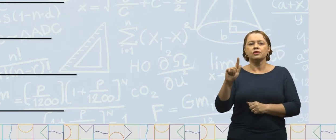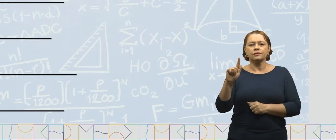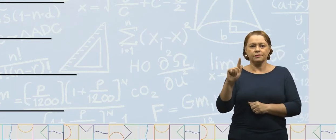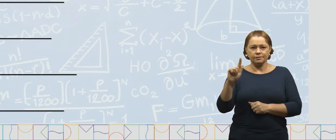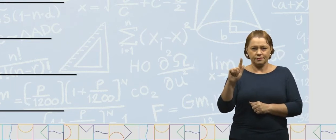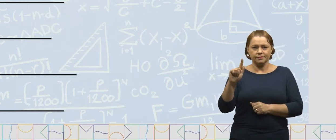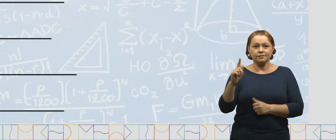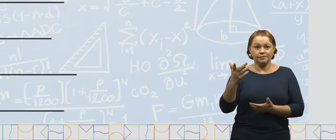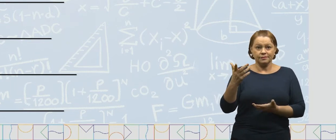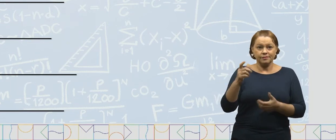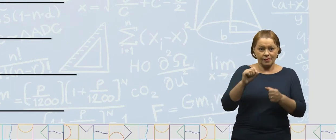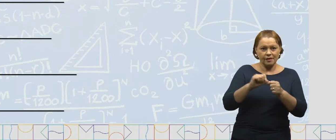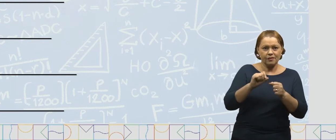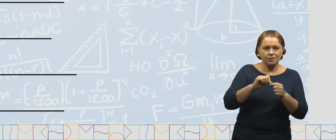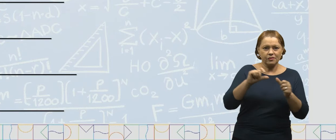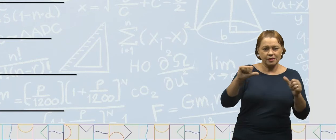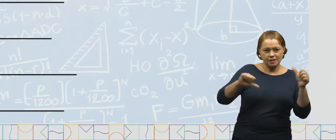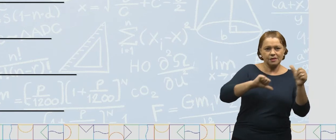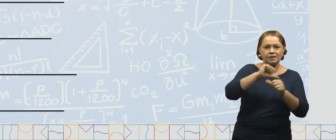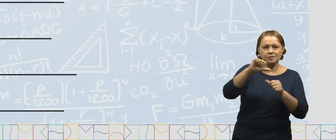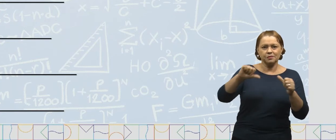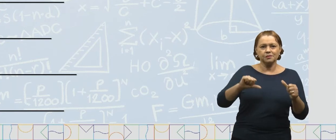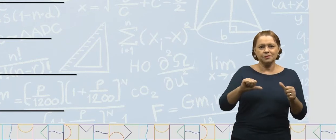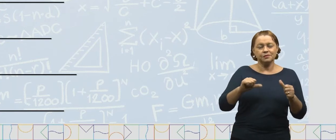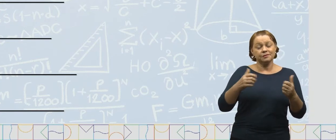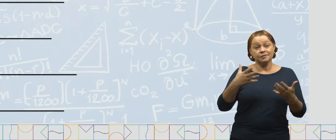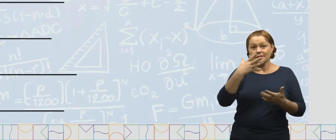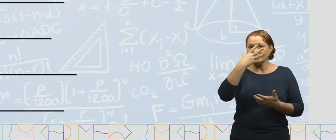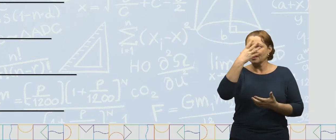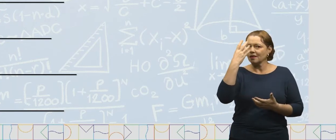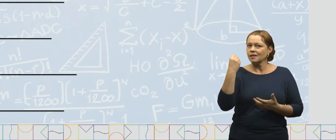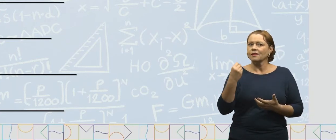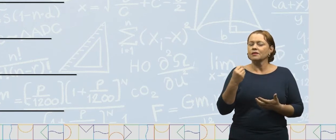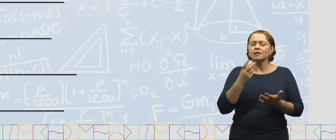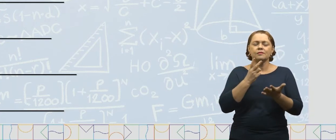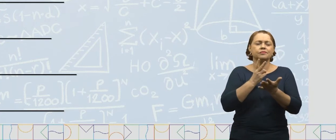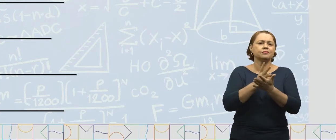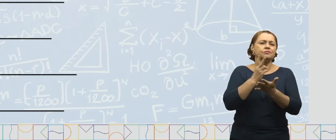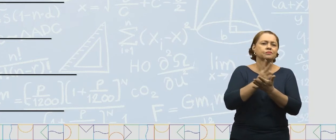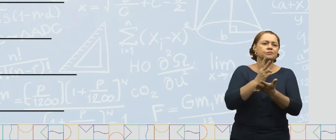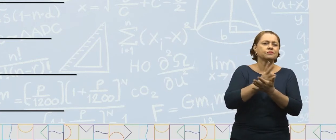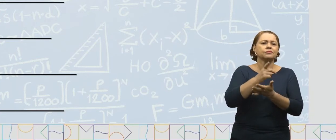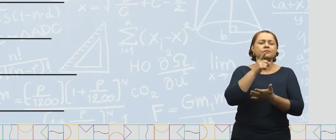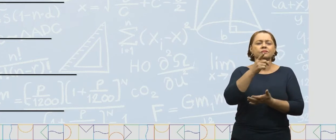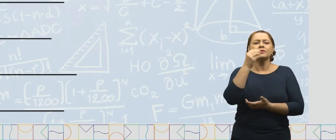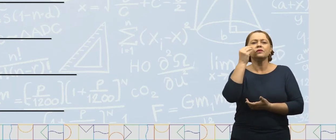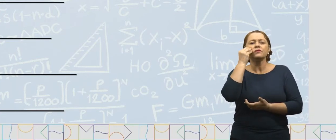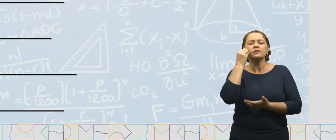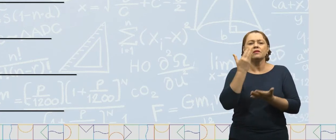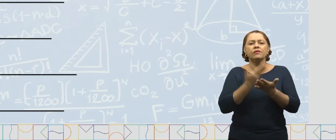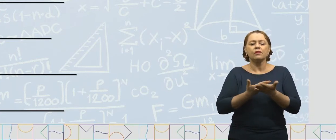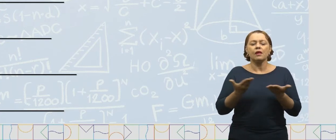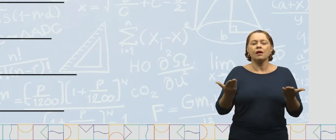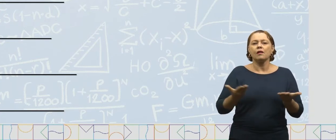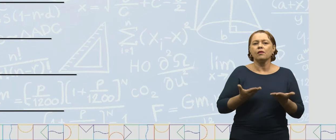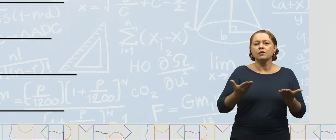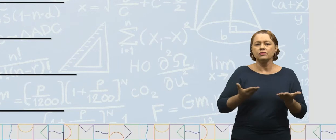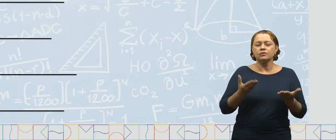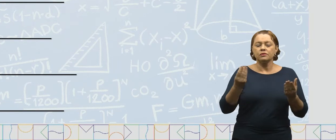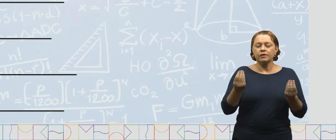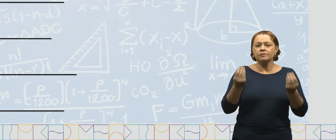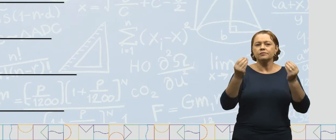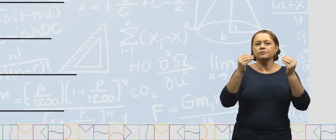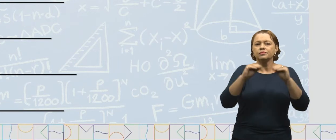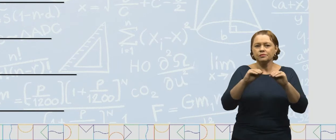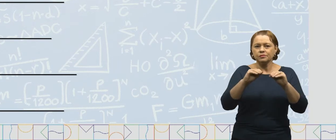decagrama. Vamos fazer essa conversão aí. Não esqueça, da mesma forma que você viu na aula de hoje. Você vai